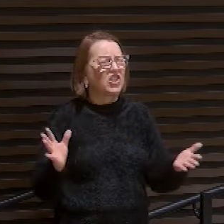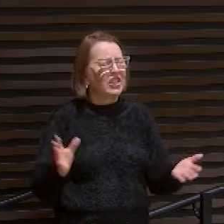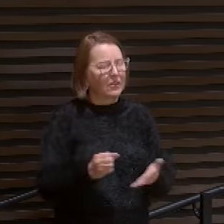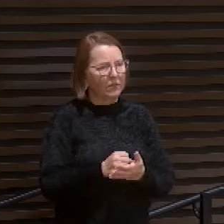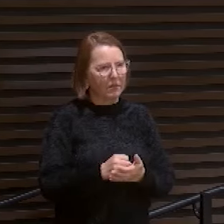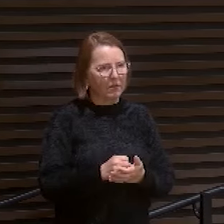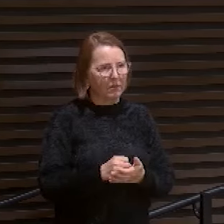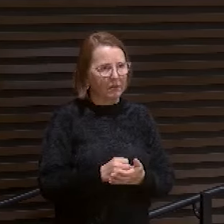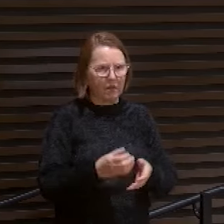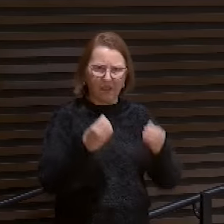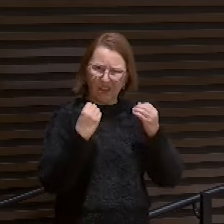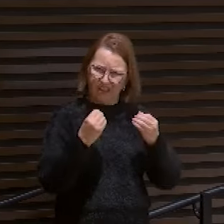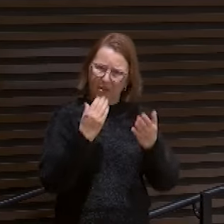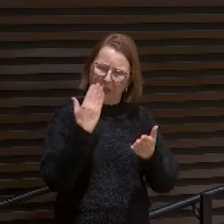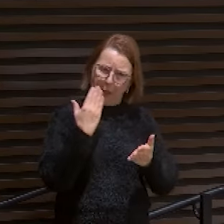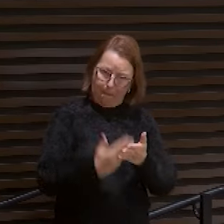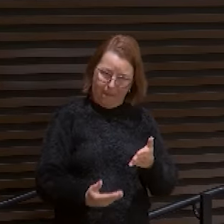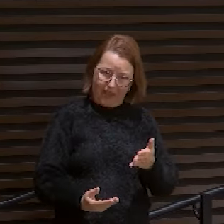eterna?